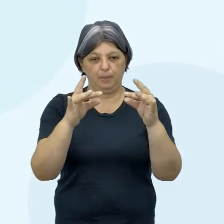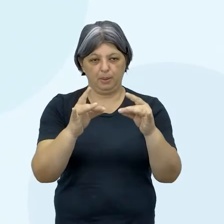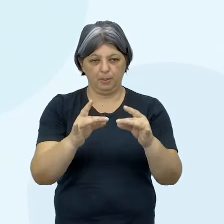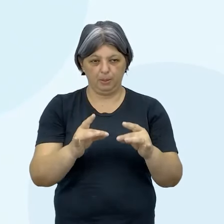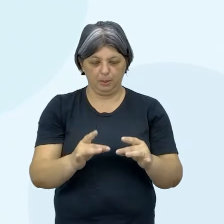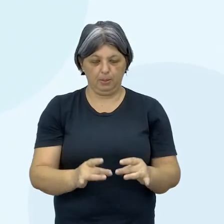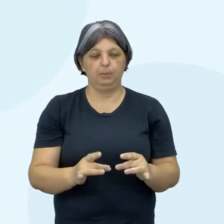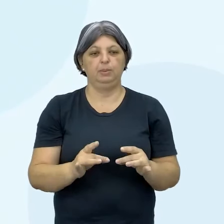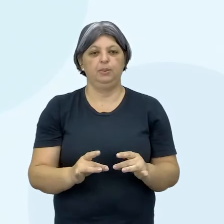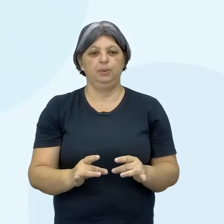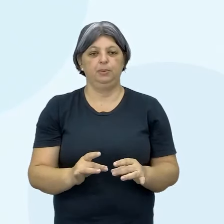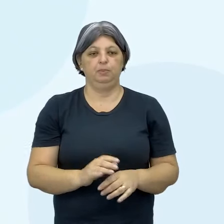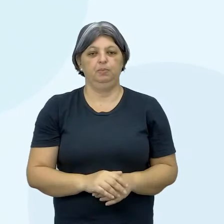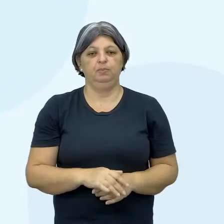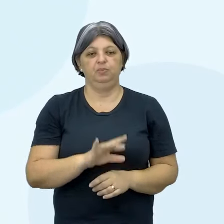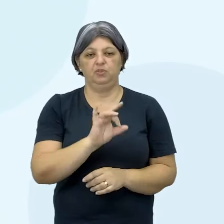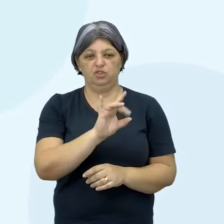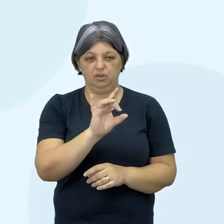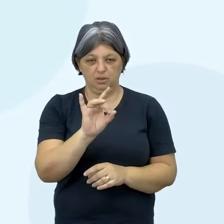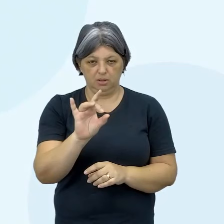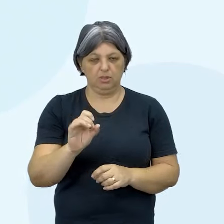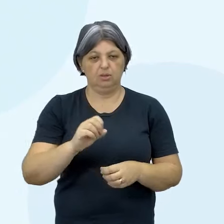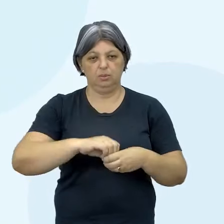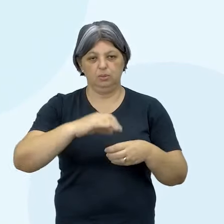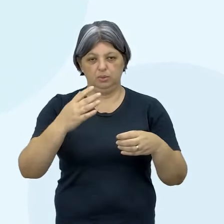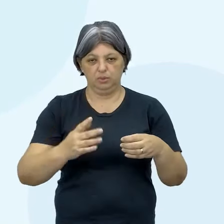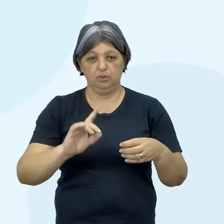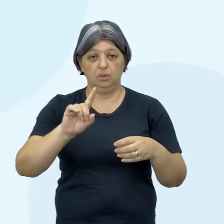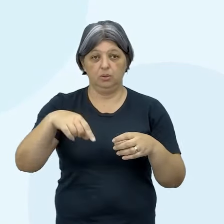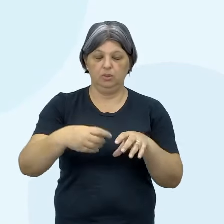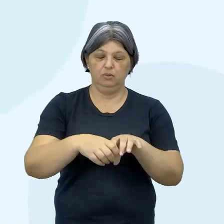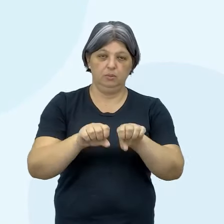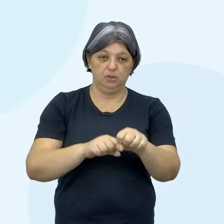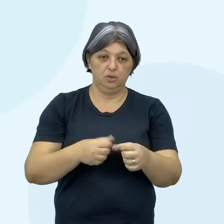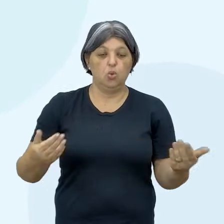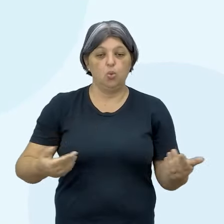cada componente na próxima formação. Hoje a